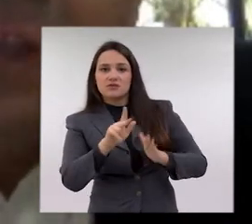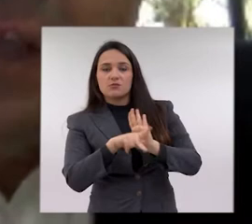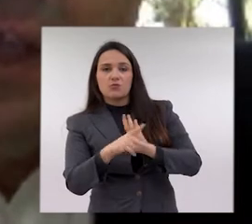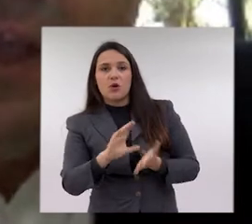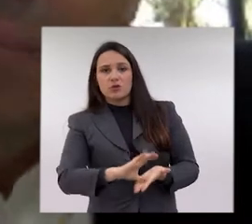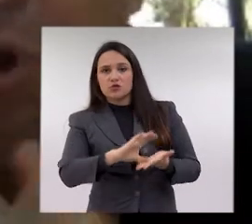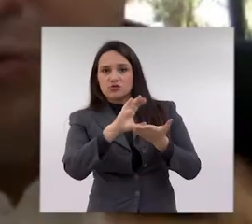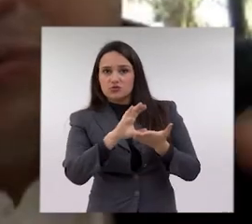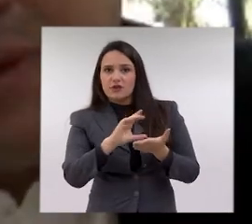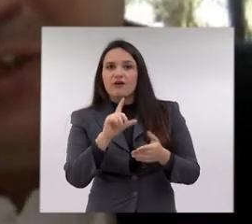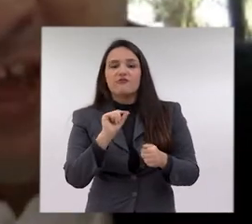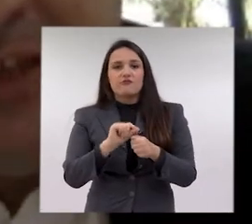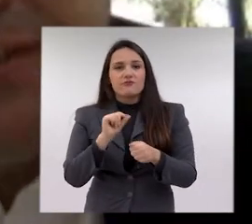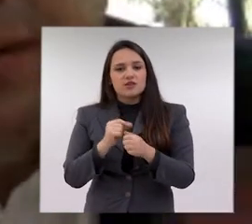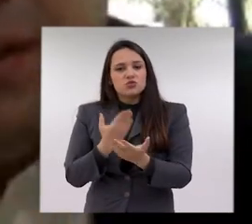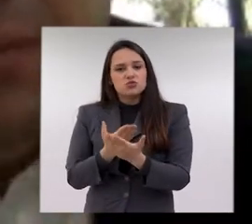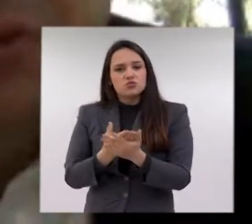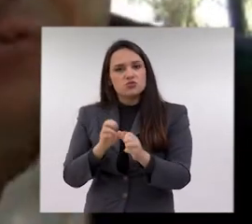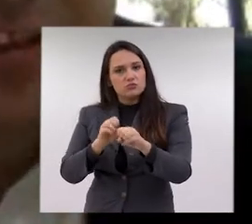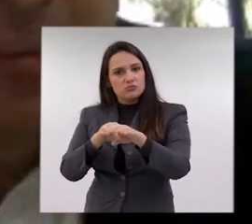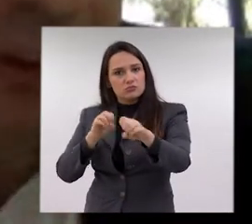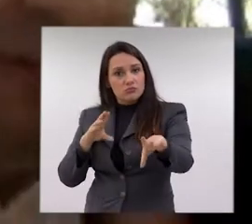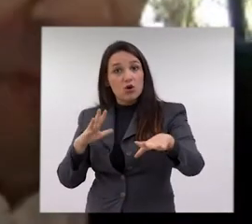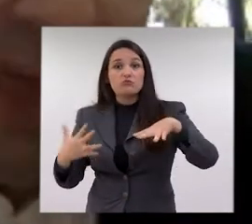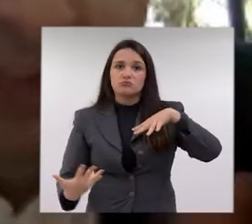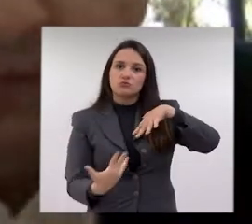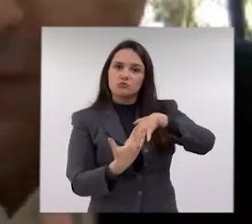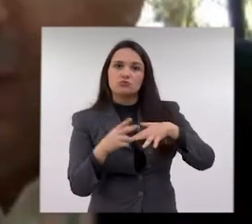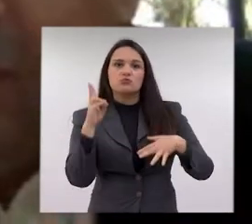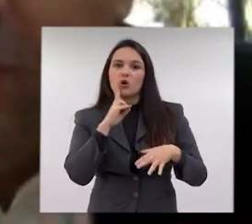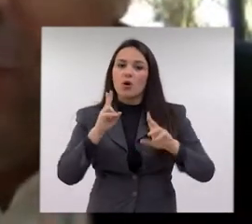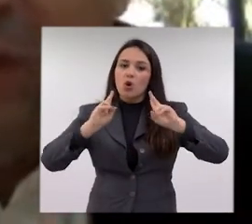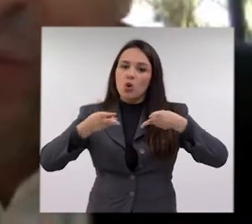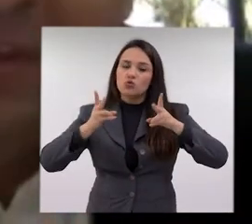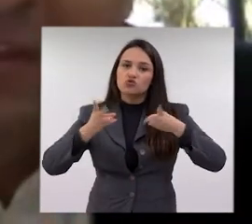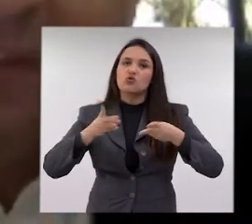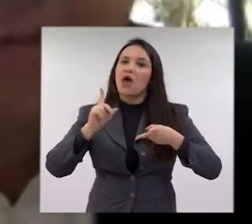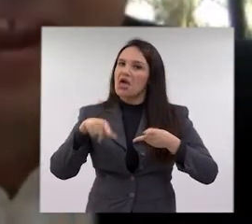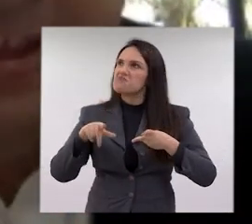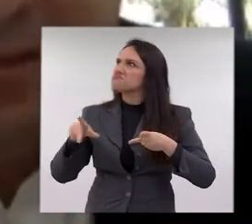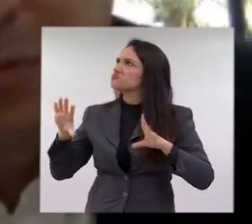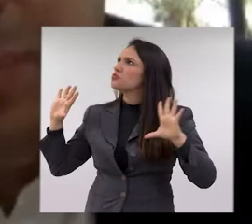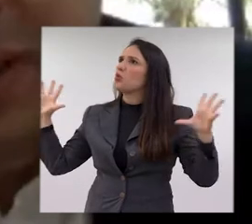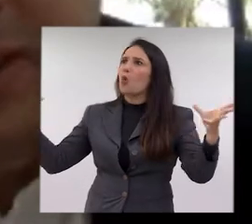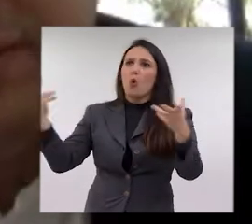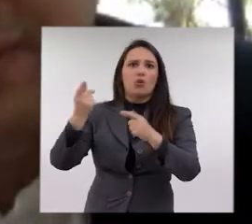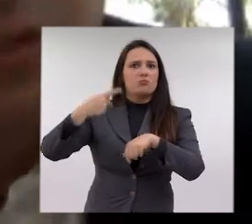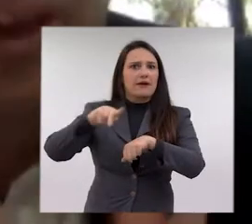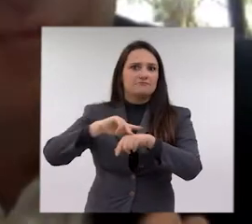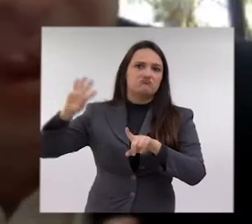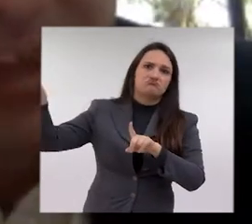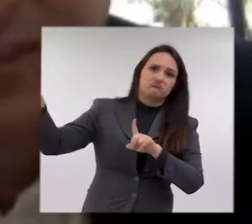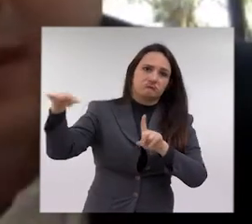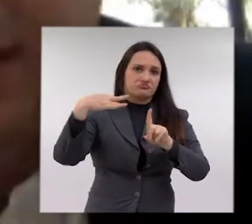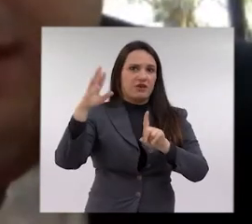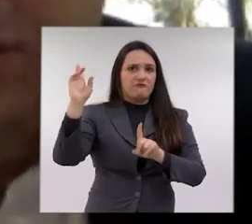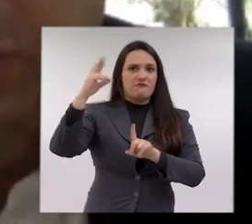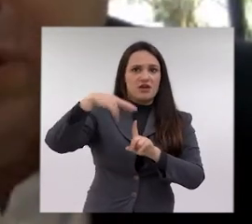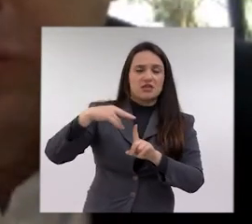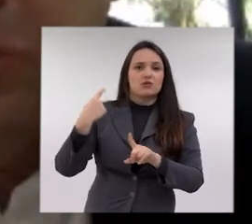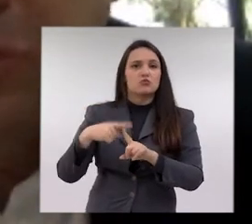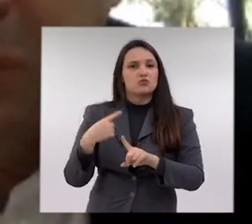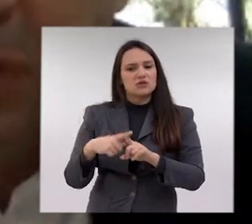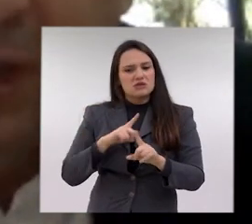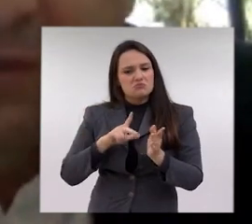estudo remoto de emergência, mantivemos a UFMS, foi uma das referências no país, está sendo uma referência